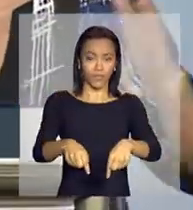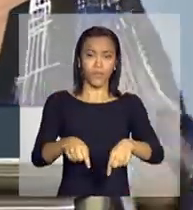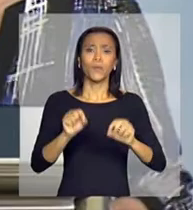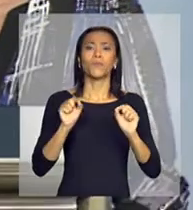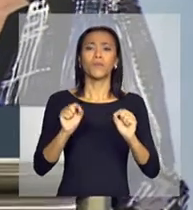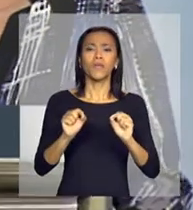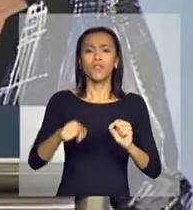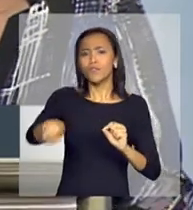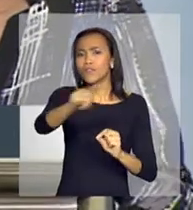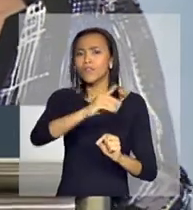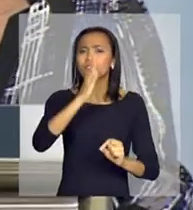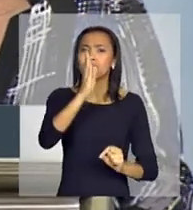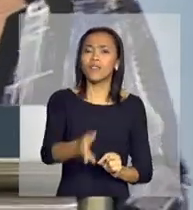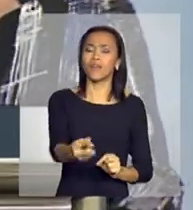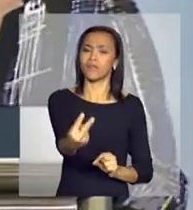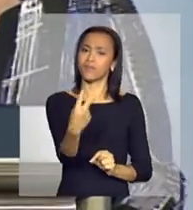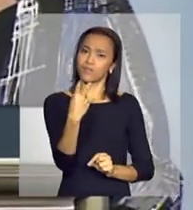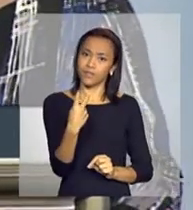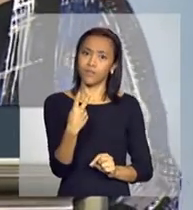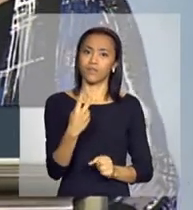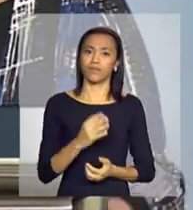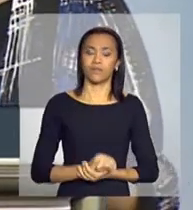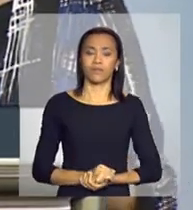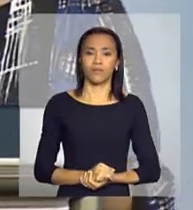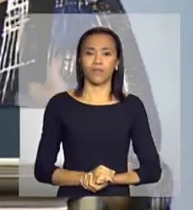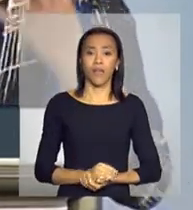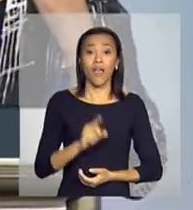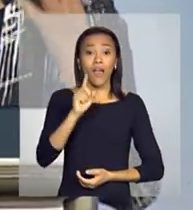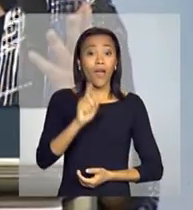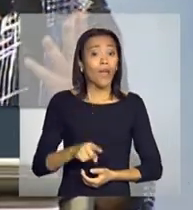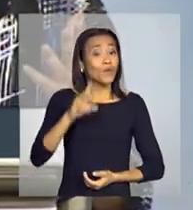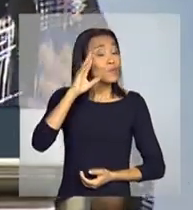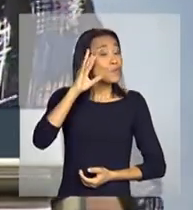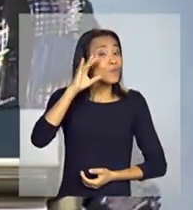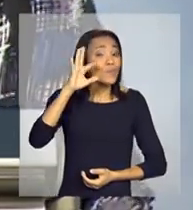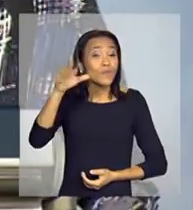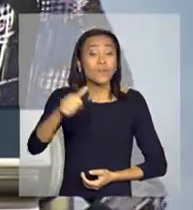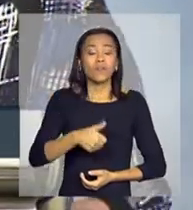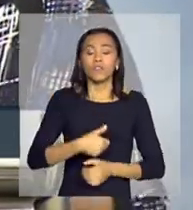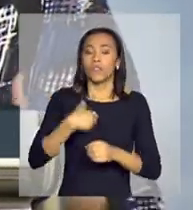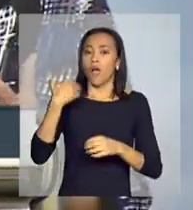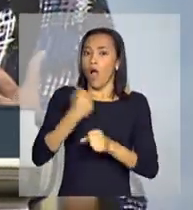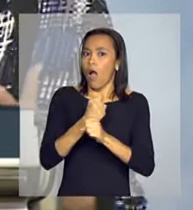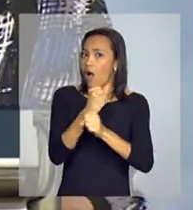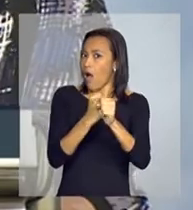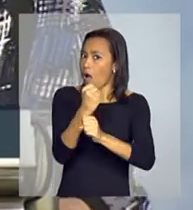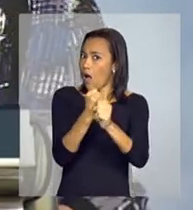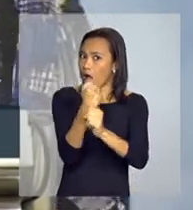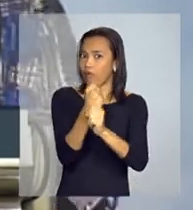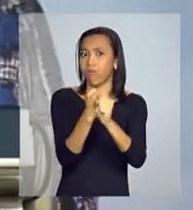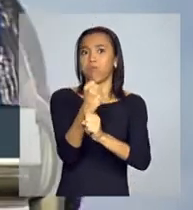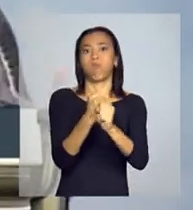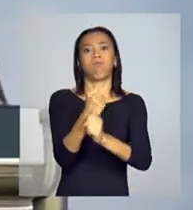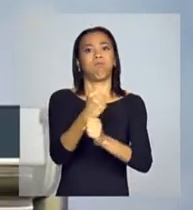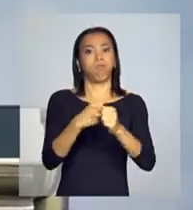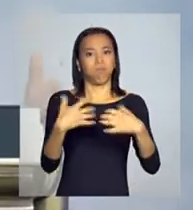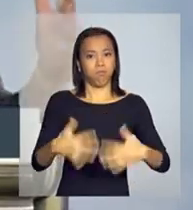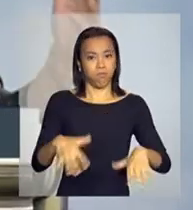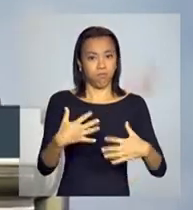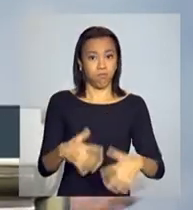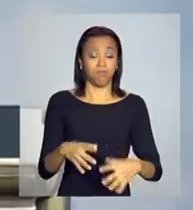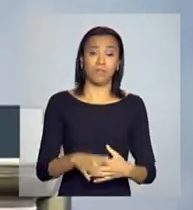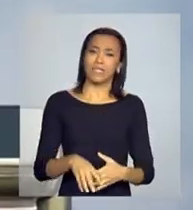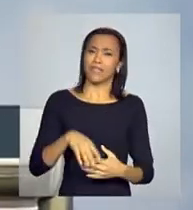que, como vocês viram, é o sonho de décadas o sonho de décadas expressos